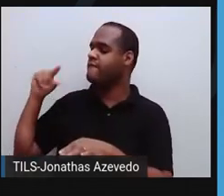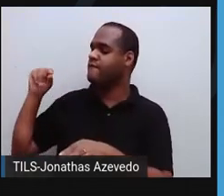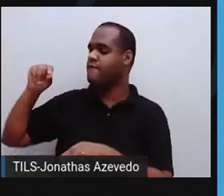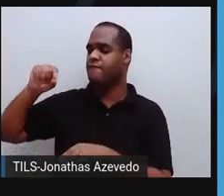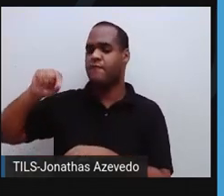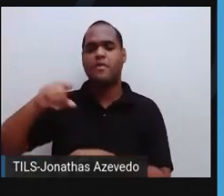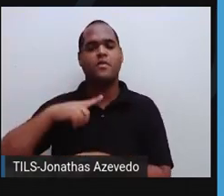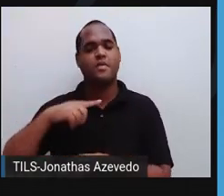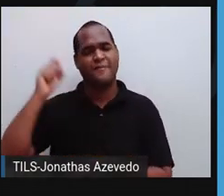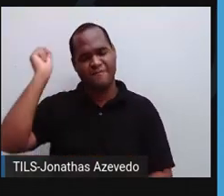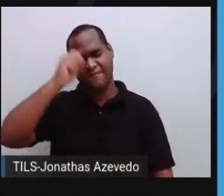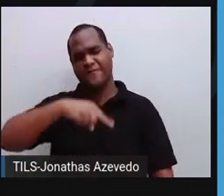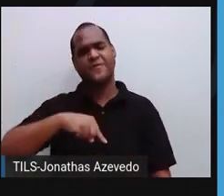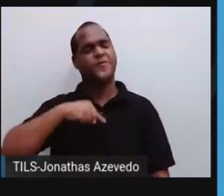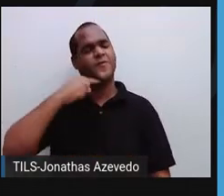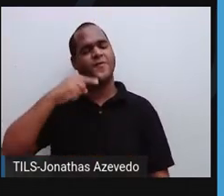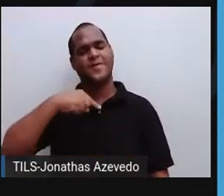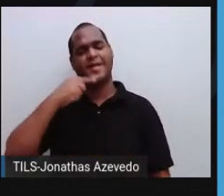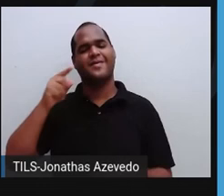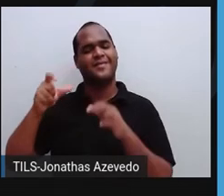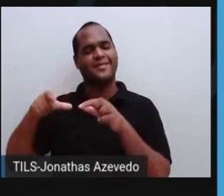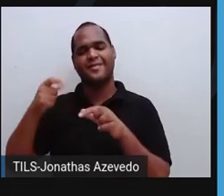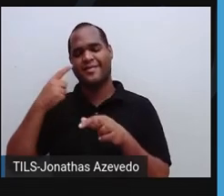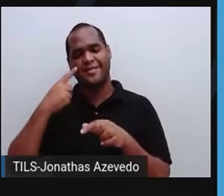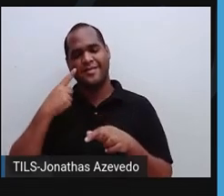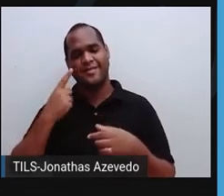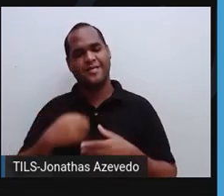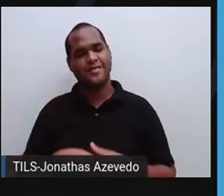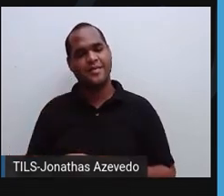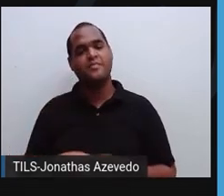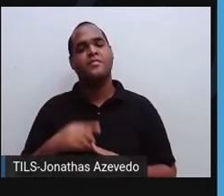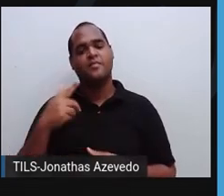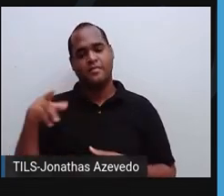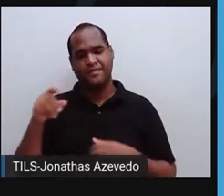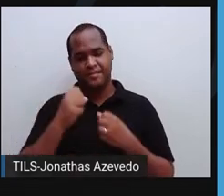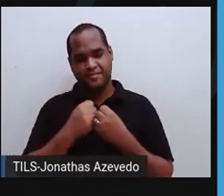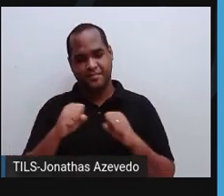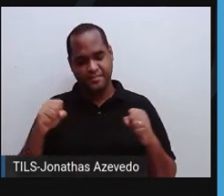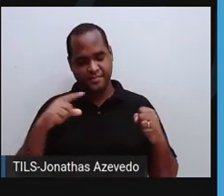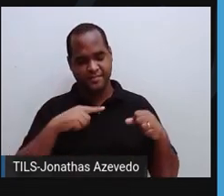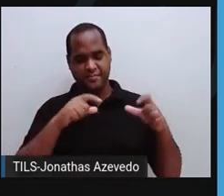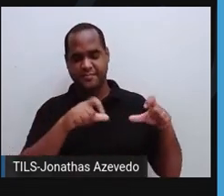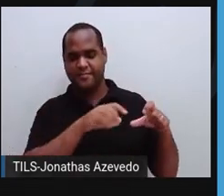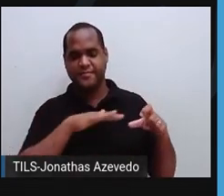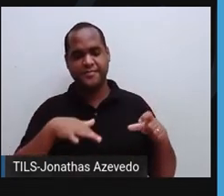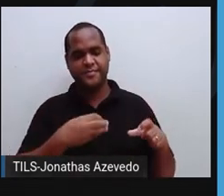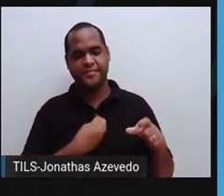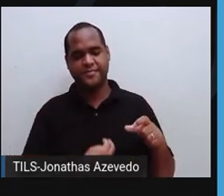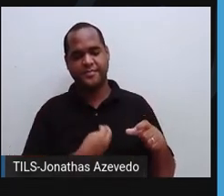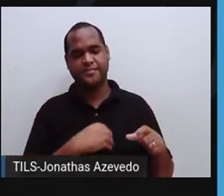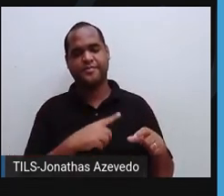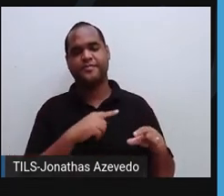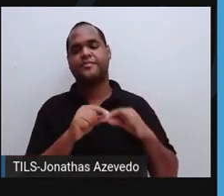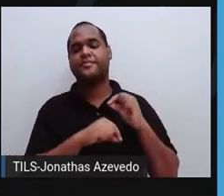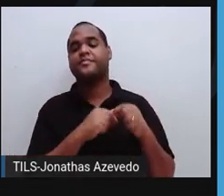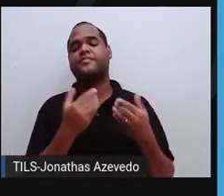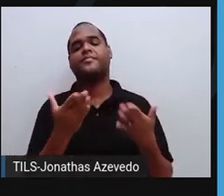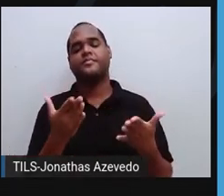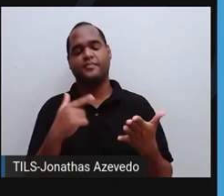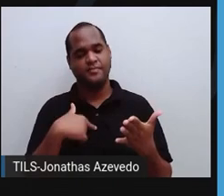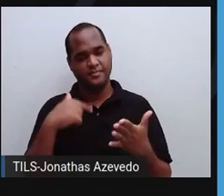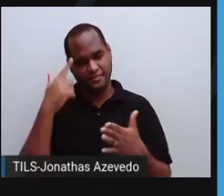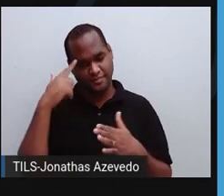era mais difícil localizá-la ali. Então, a maior quantidade das mariposas presentes eram as claras. Porque as